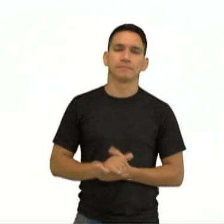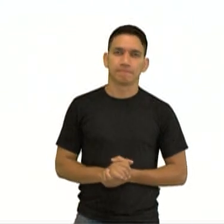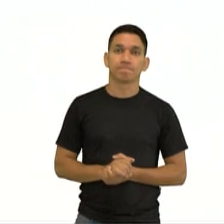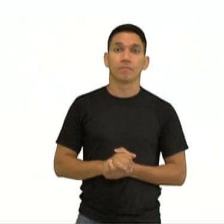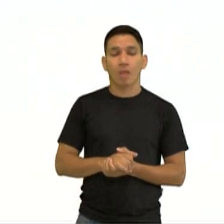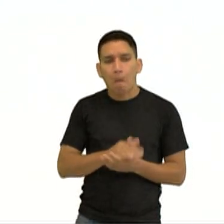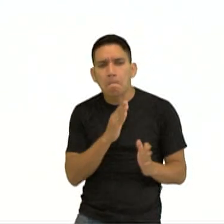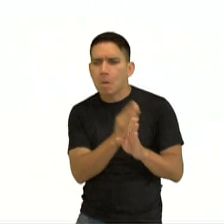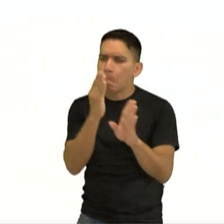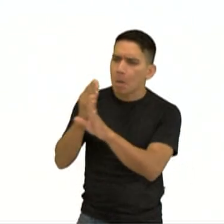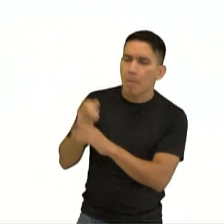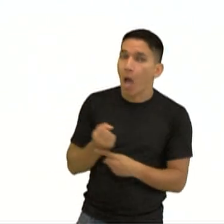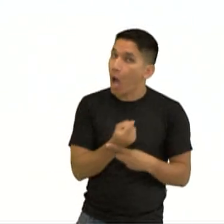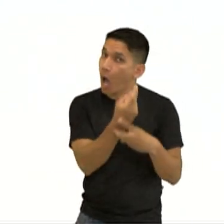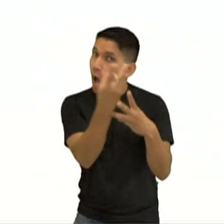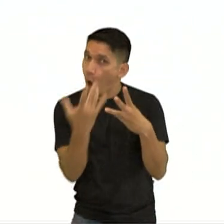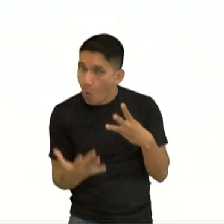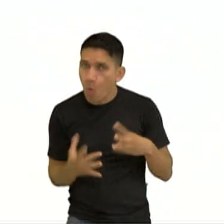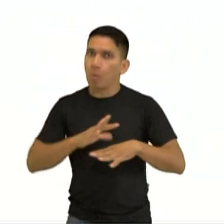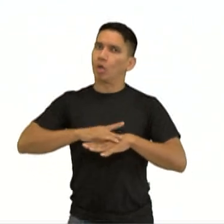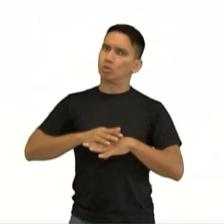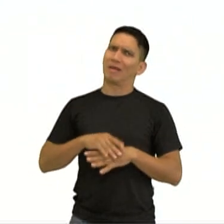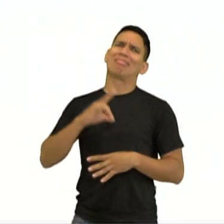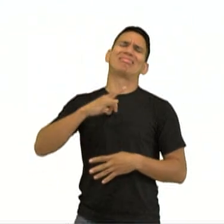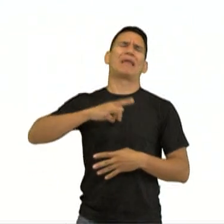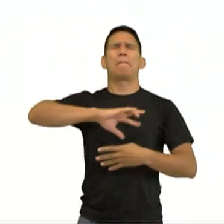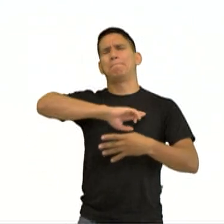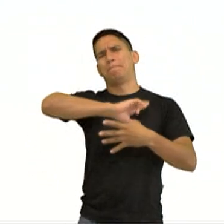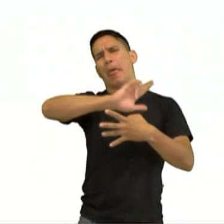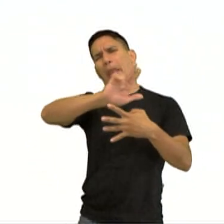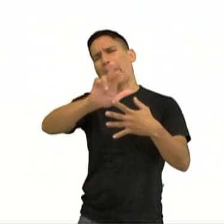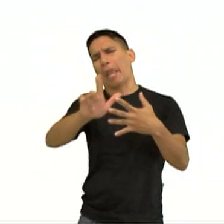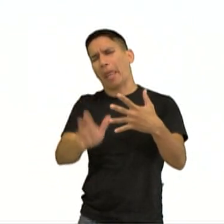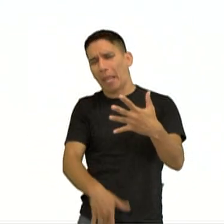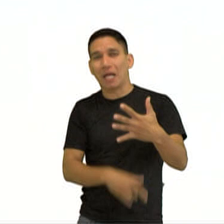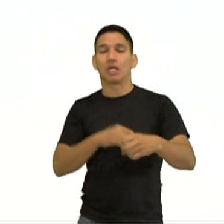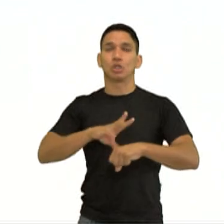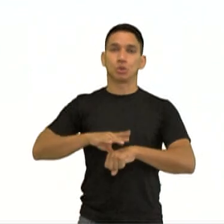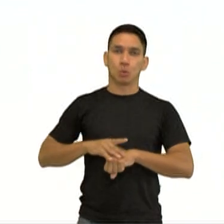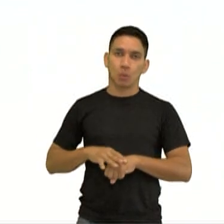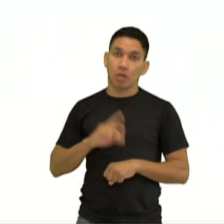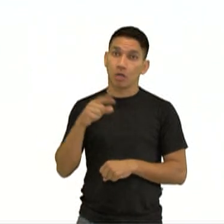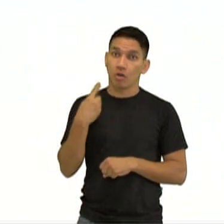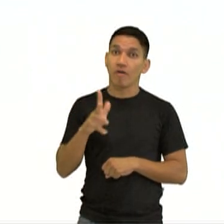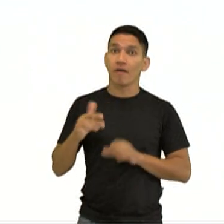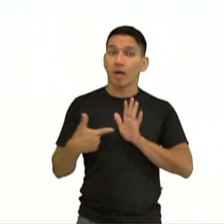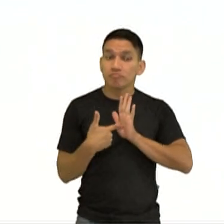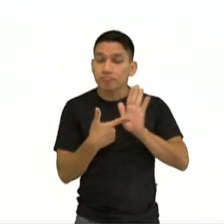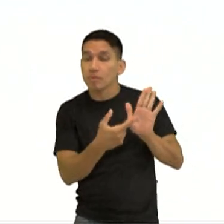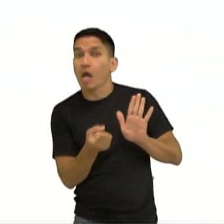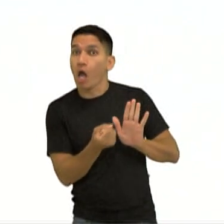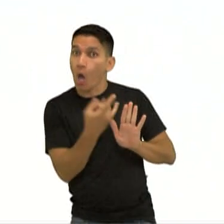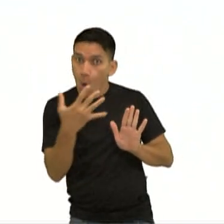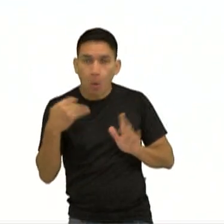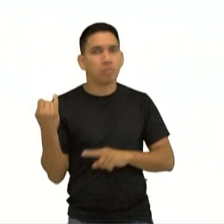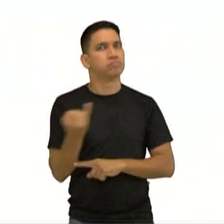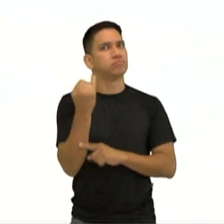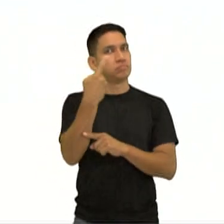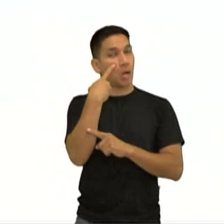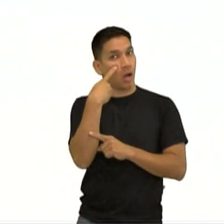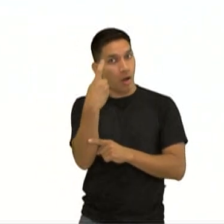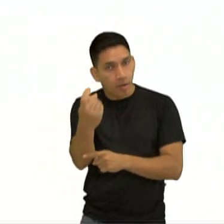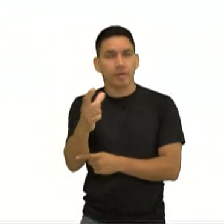algumas doenças causadas por vírus. Existem inúmeras doenças. Nós vamos trazer algumas de